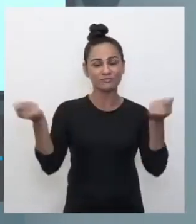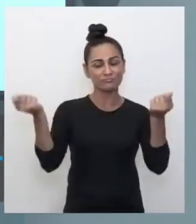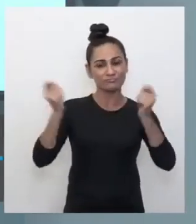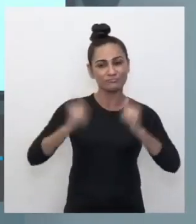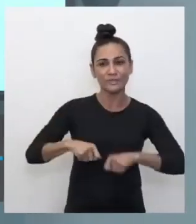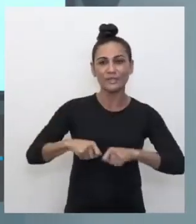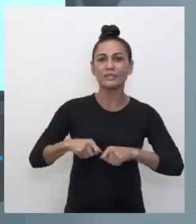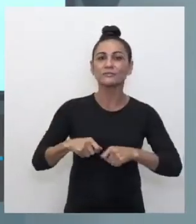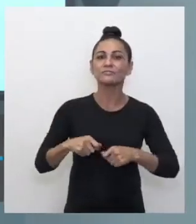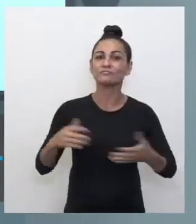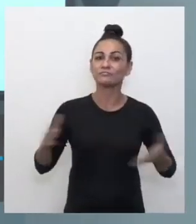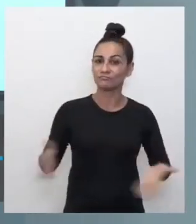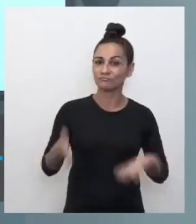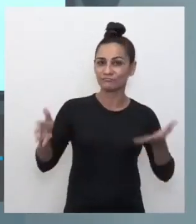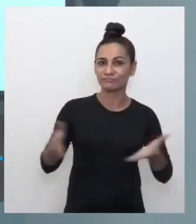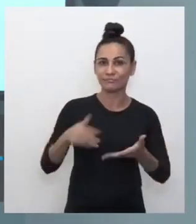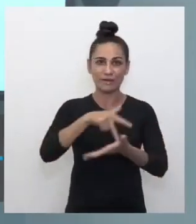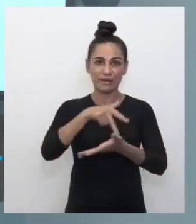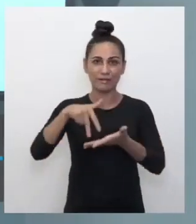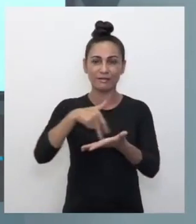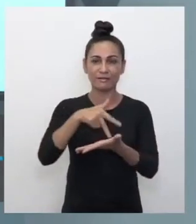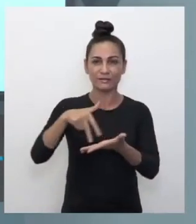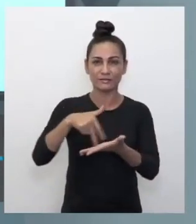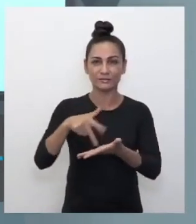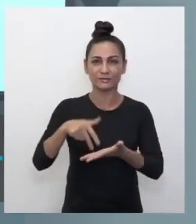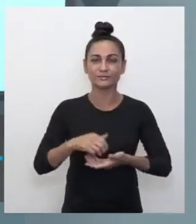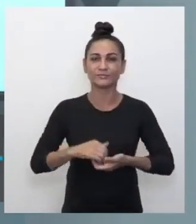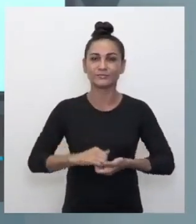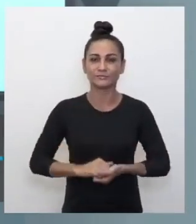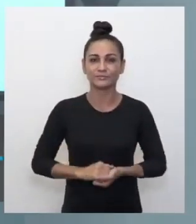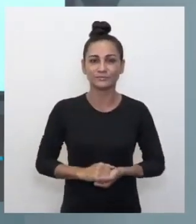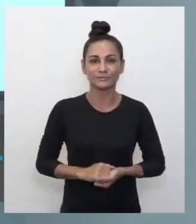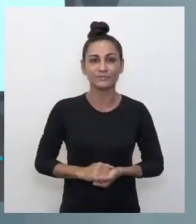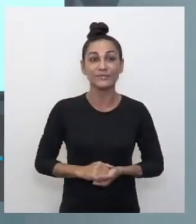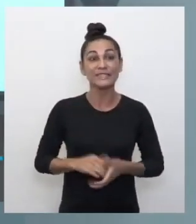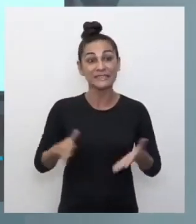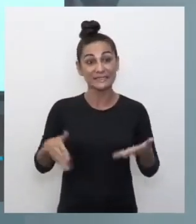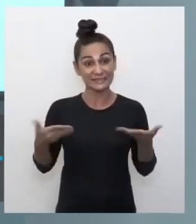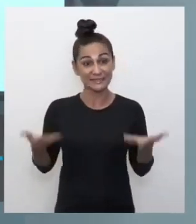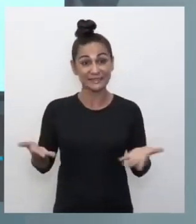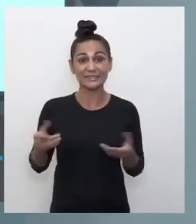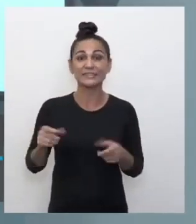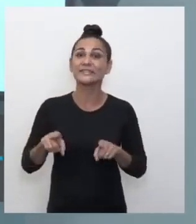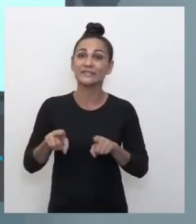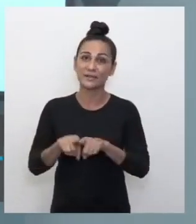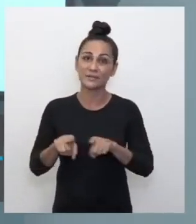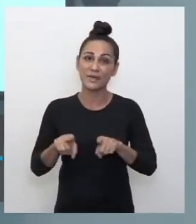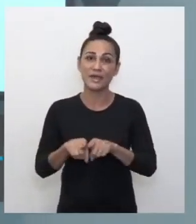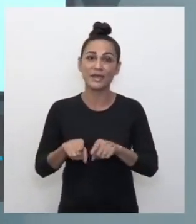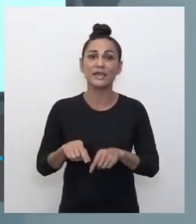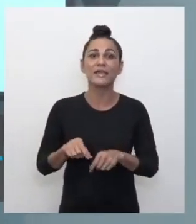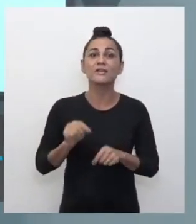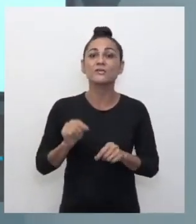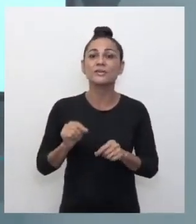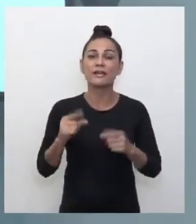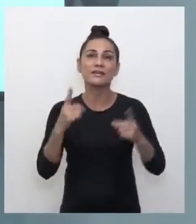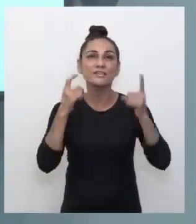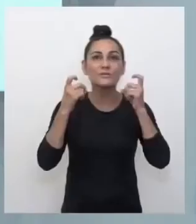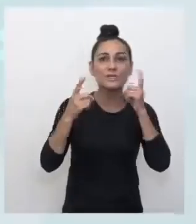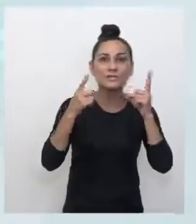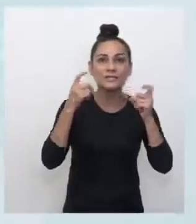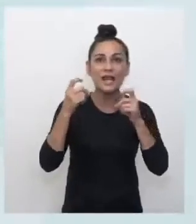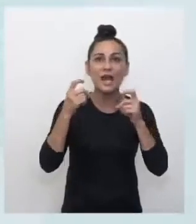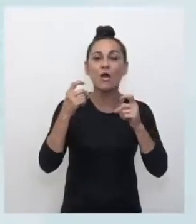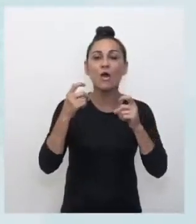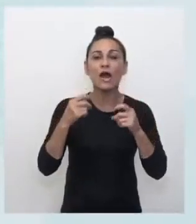a dança-terapia. Certo? Perfeito. E nós não poderíamos falar de expressividade e realismo da